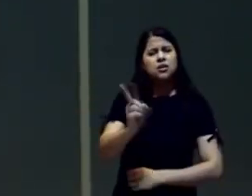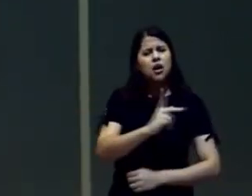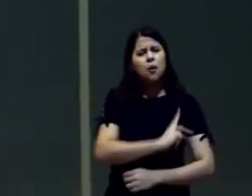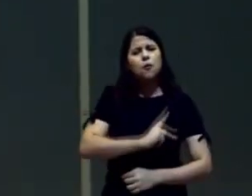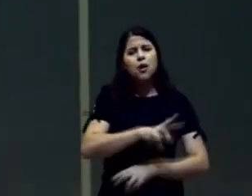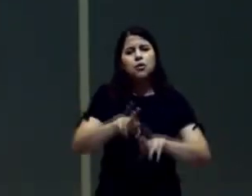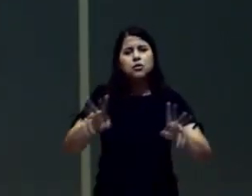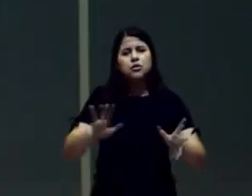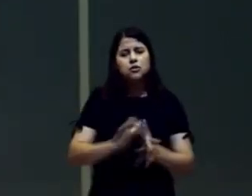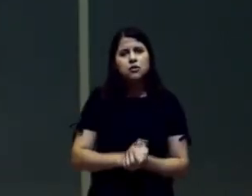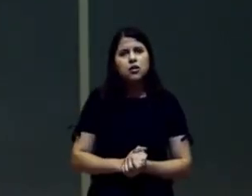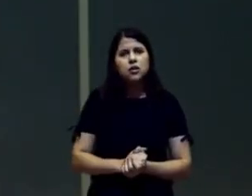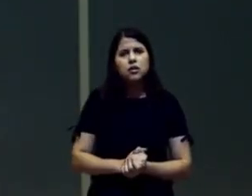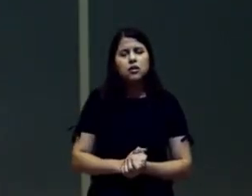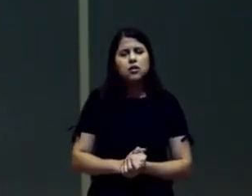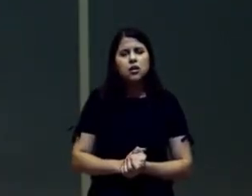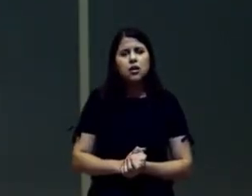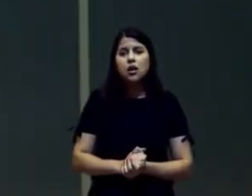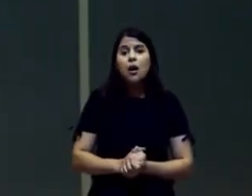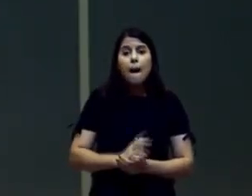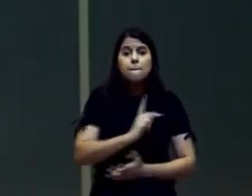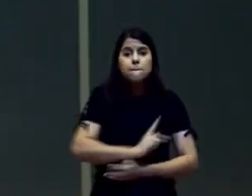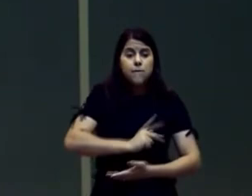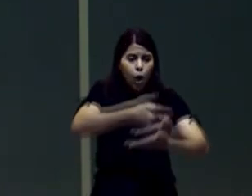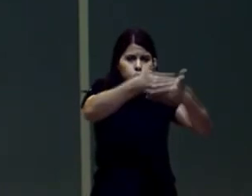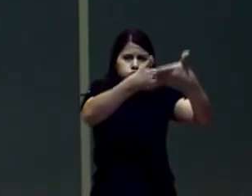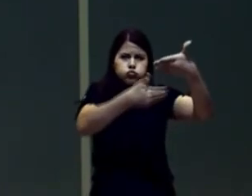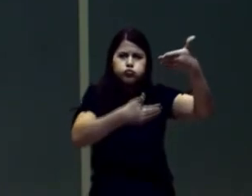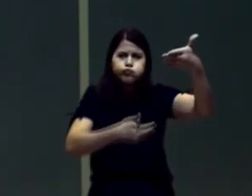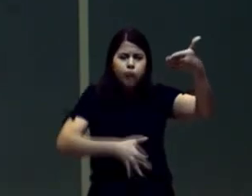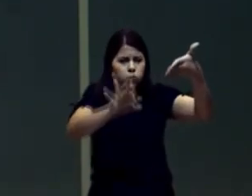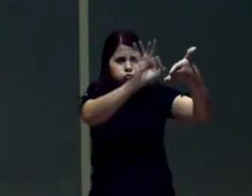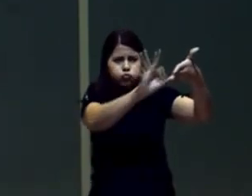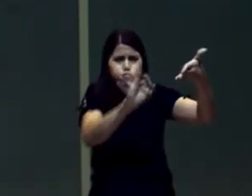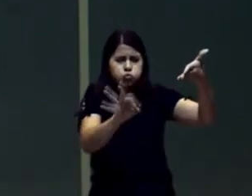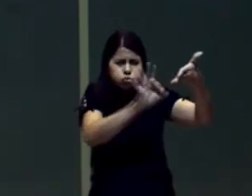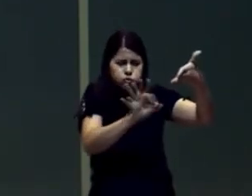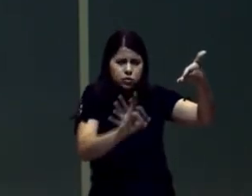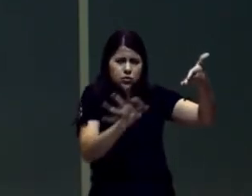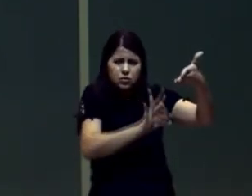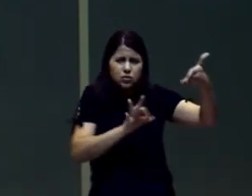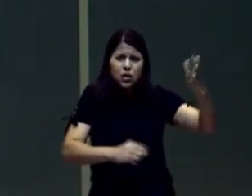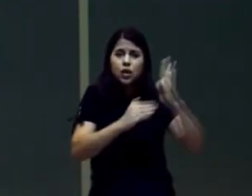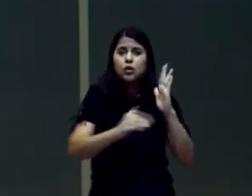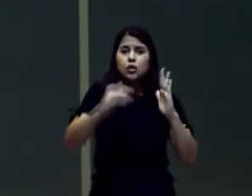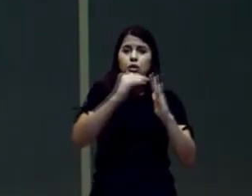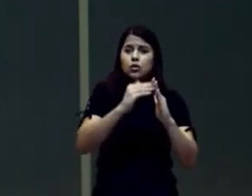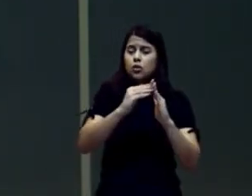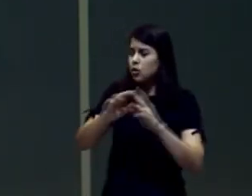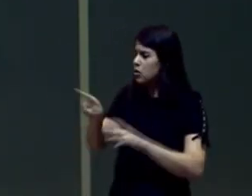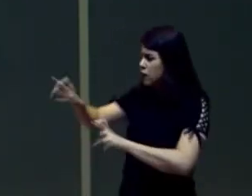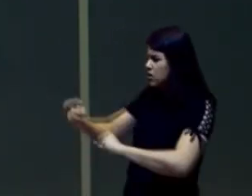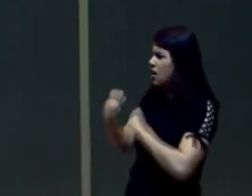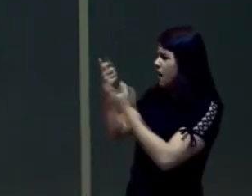ele não faz uma carta breve, ele registra tudo. Ele manda a carta para Timóteo, ainda que ao final ele vai dizer: empenhe-se por